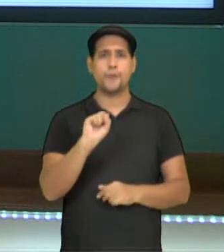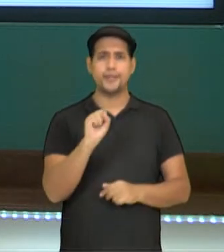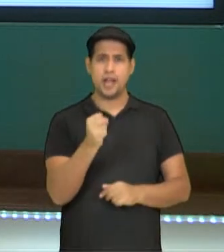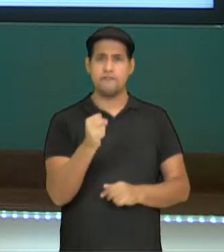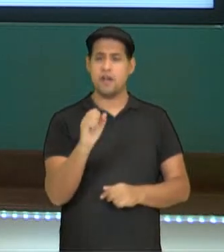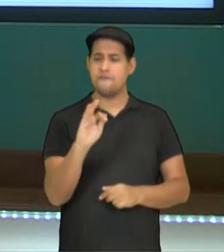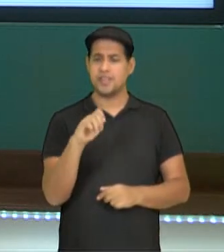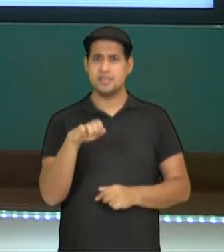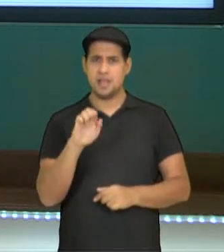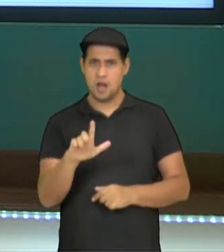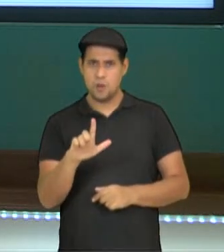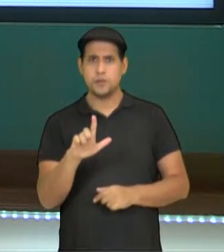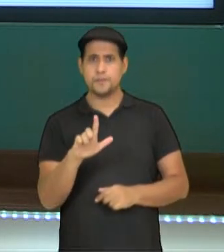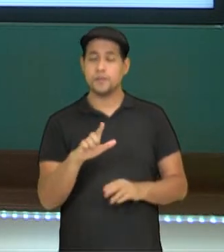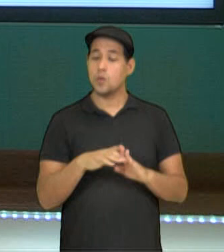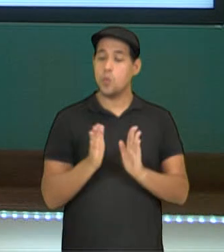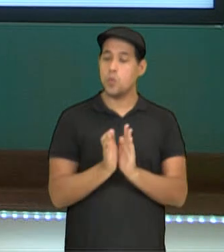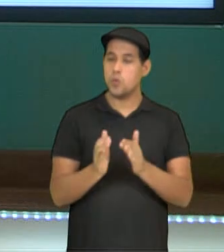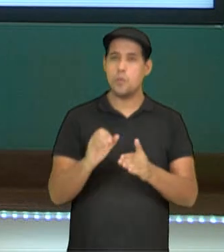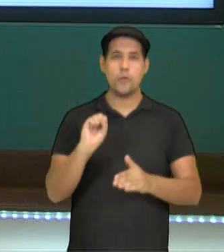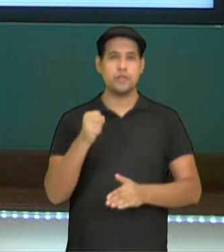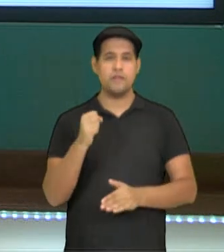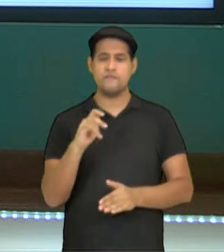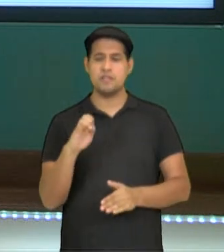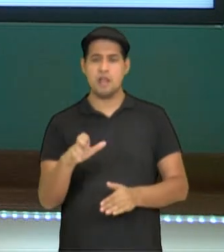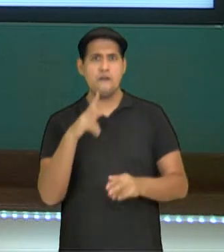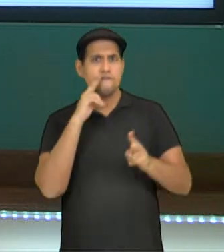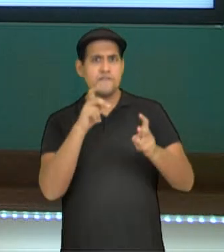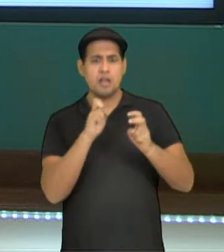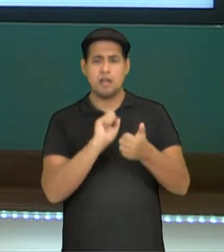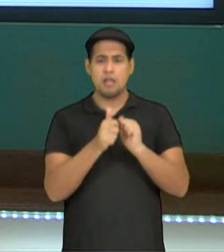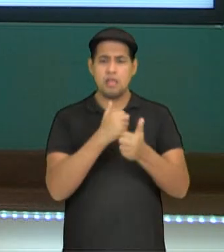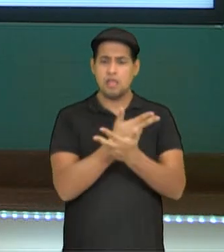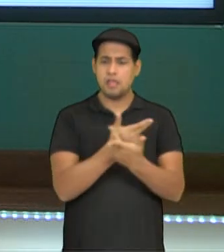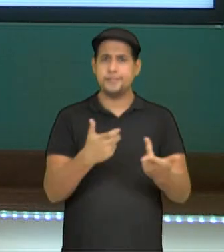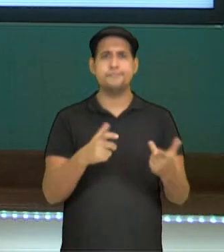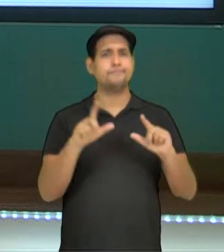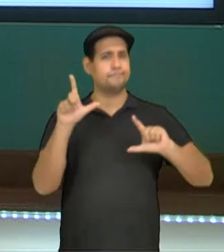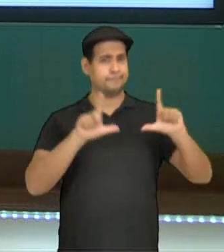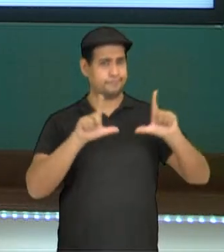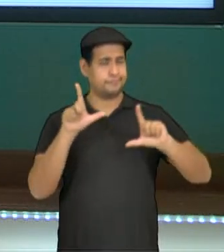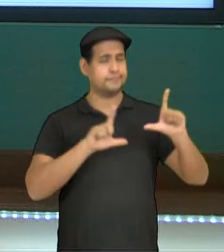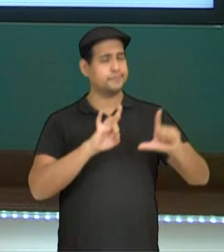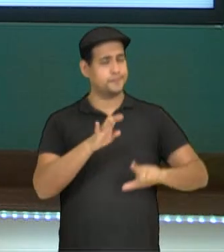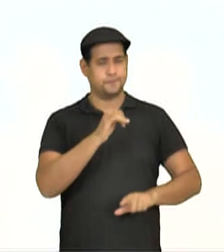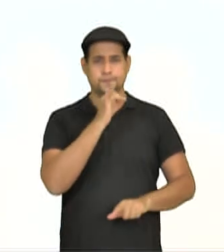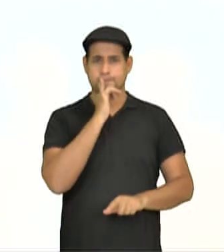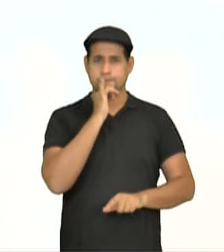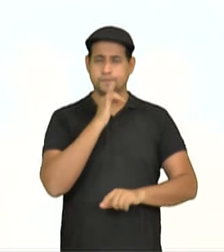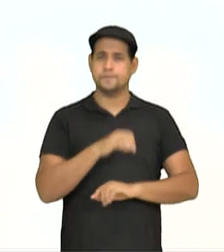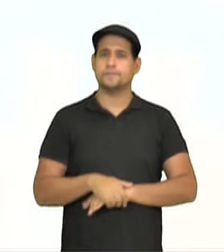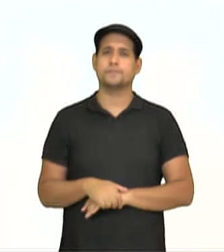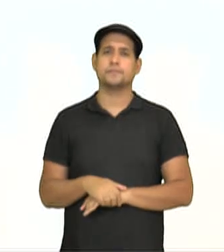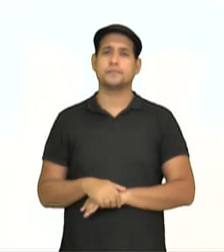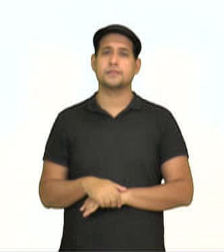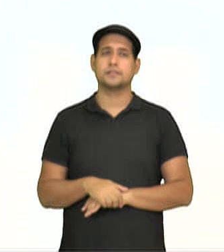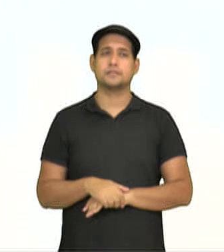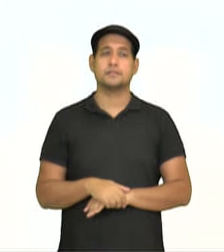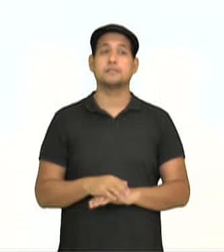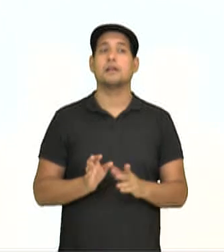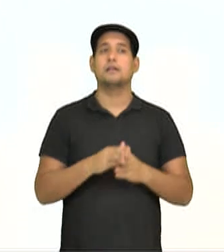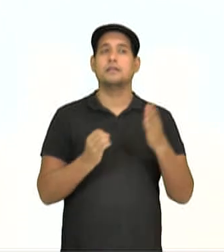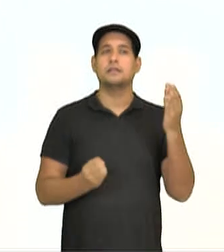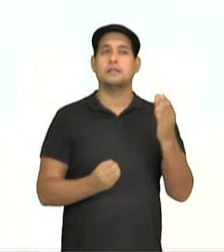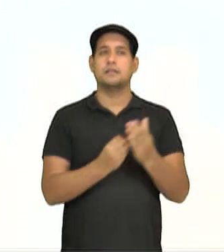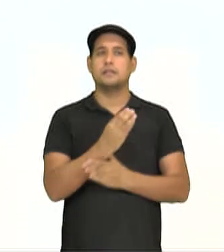na final. A equipe que está na final, olha quantos jogos a mais ela passou na televisão. Tá? Só um exemplo. Criar craques,